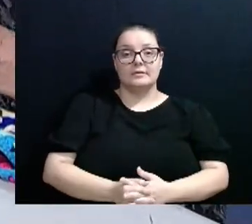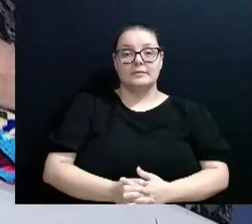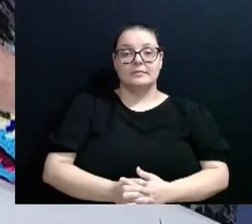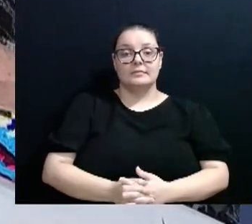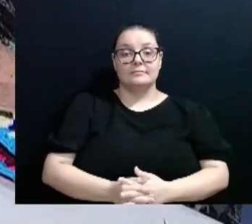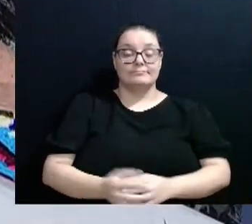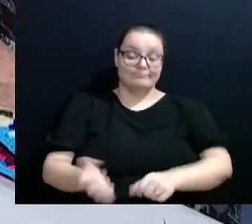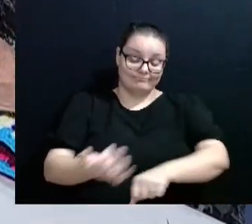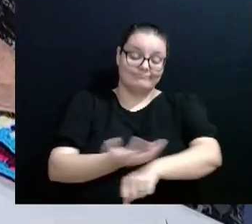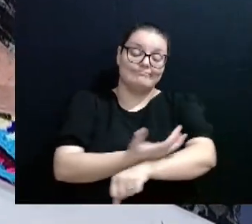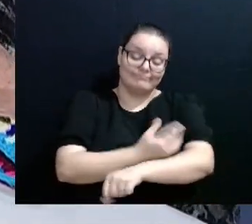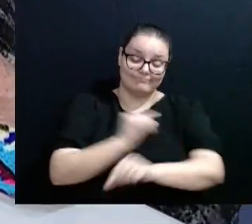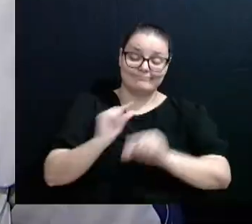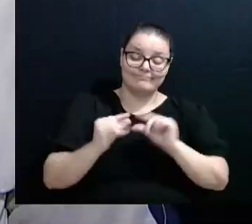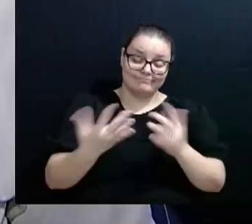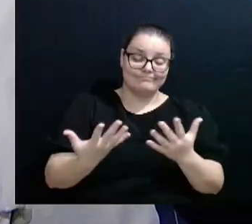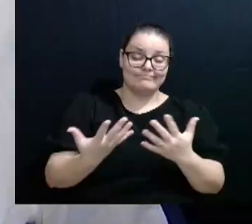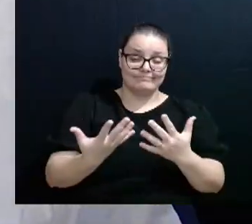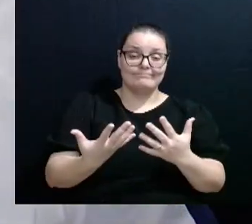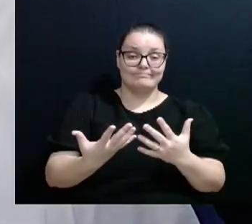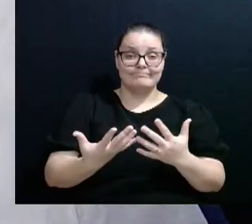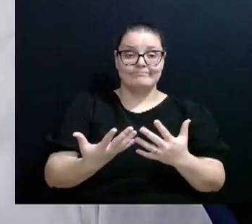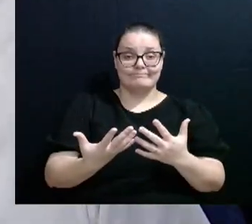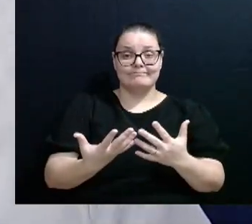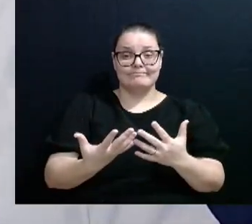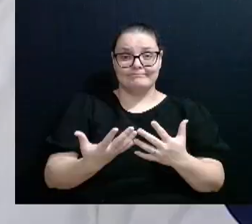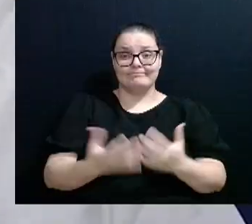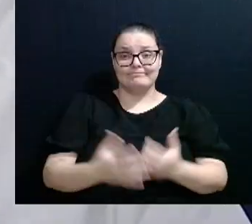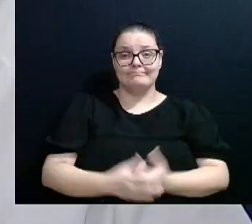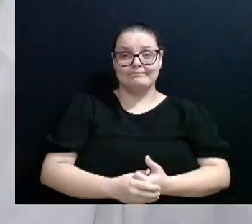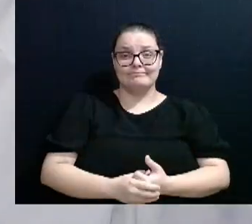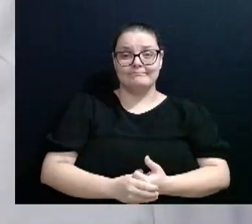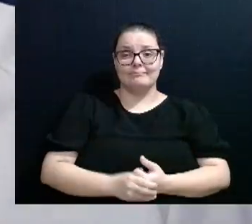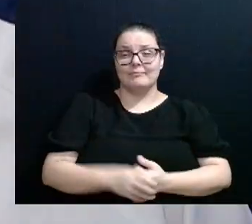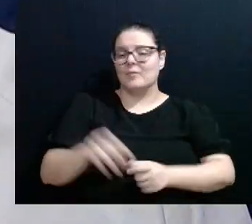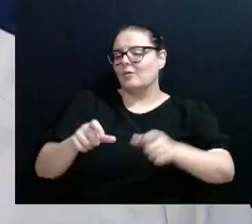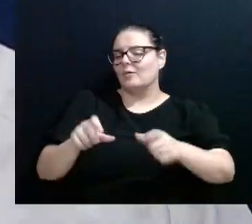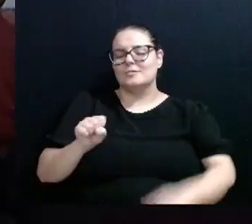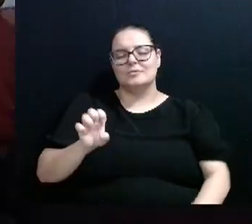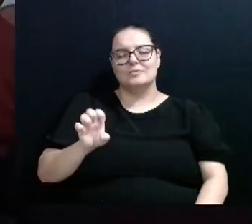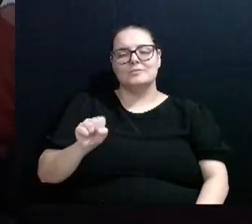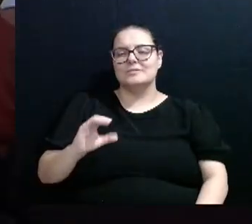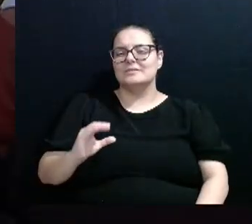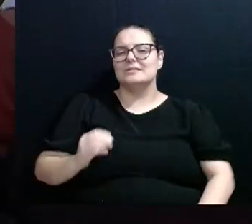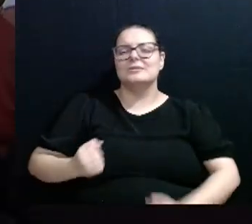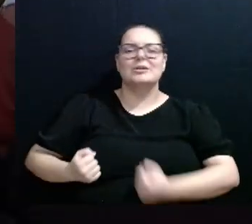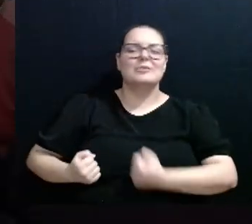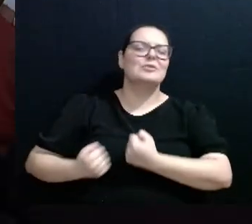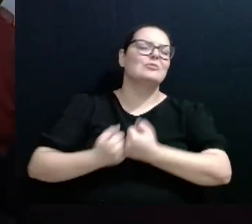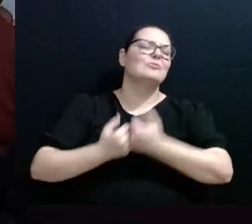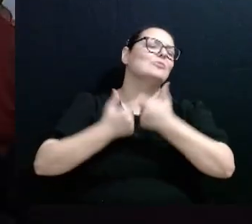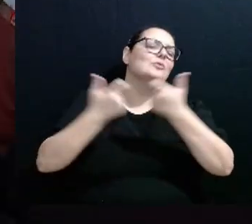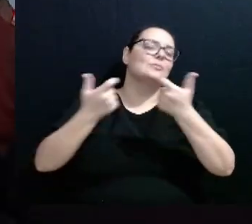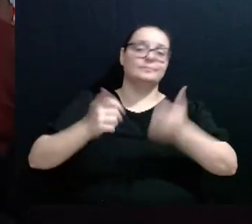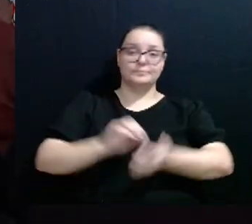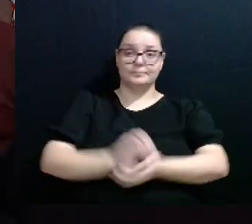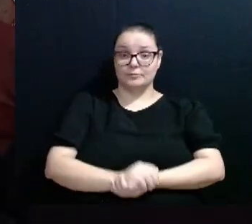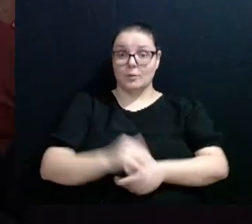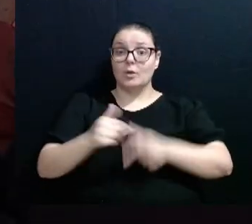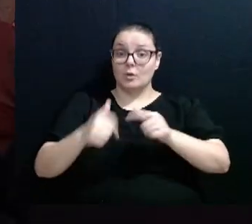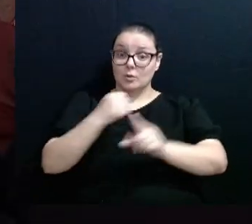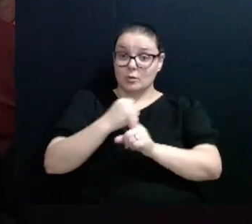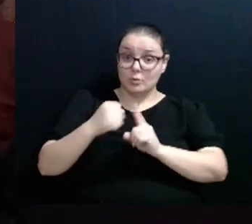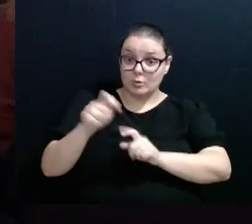ainda, porque o pessoal do SESC me deu um apoio enorme. O trabalho social com pessoas idosas